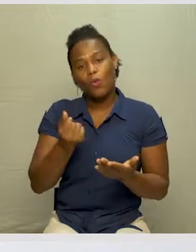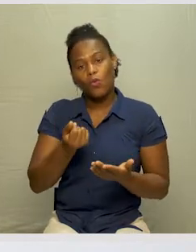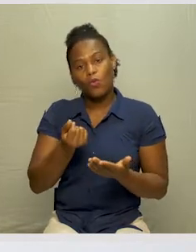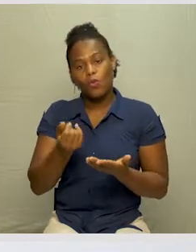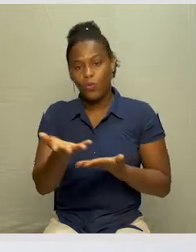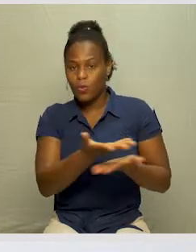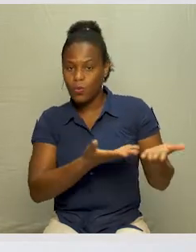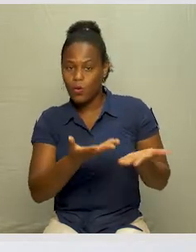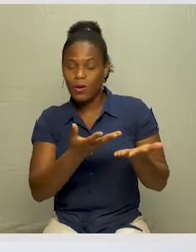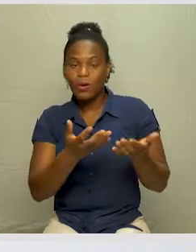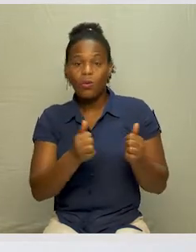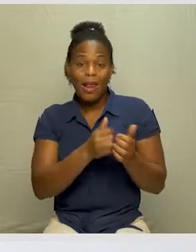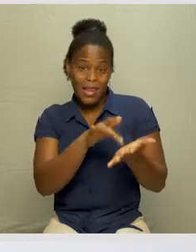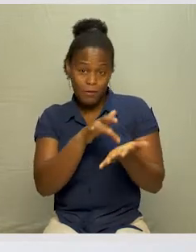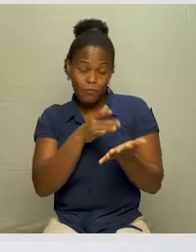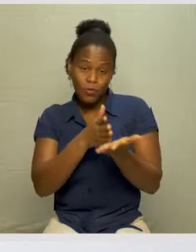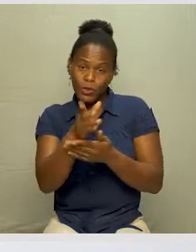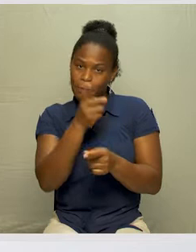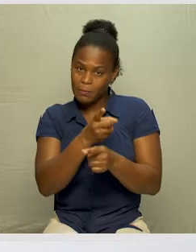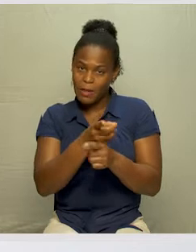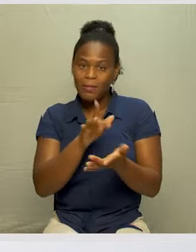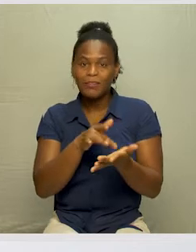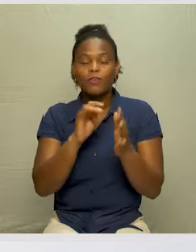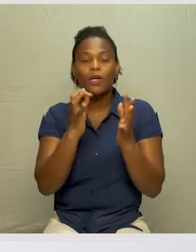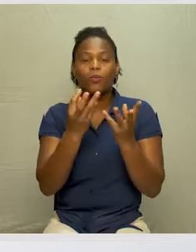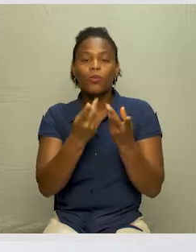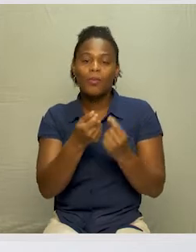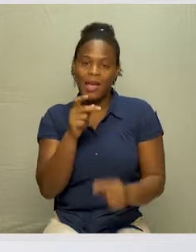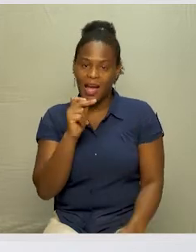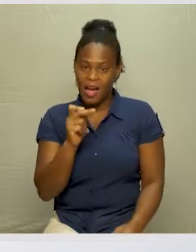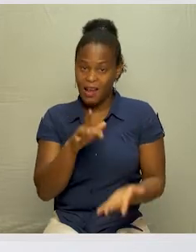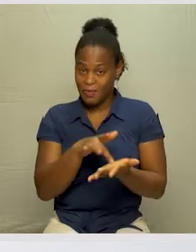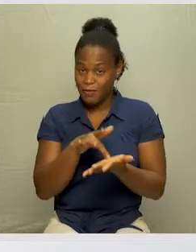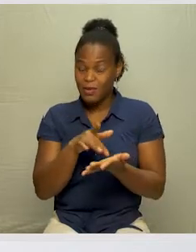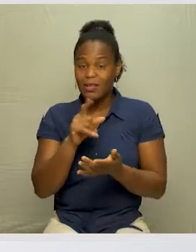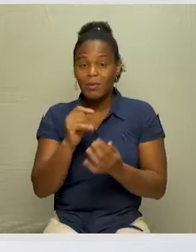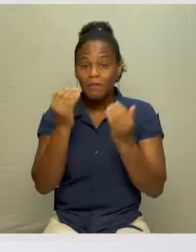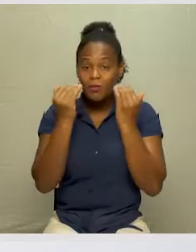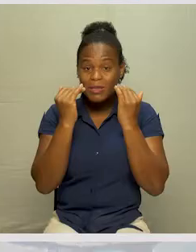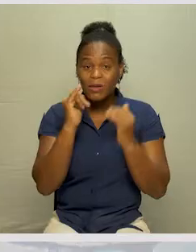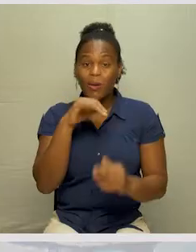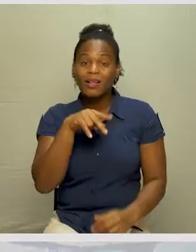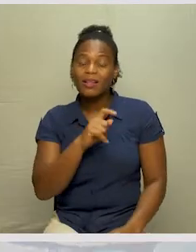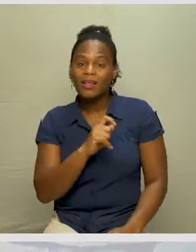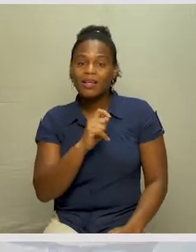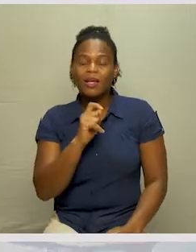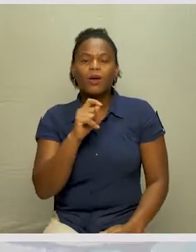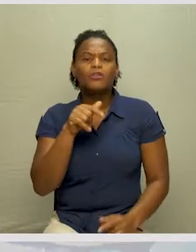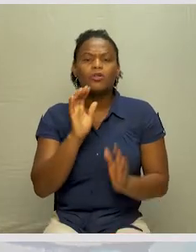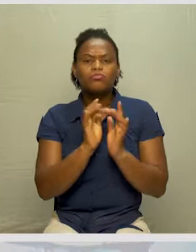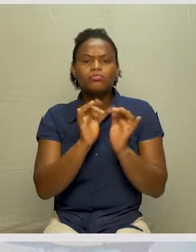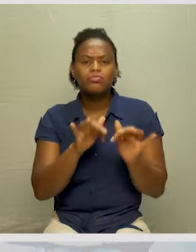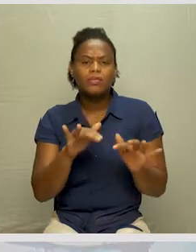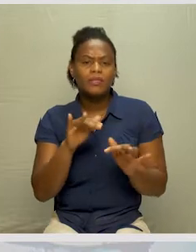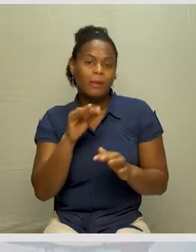Como biografia, continuamos com o manual que vocês conhecem, Economia A. E os dados estatísticos eu tirei do site do Banco